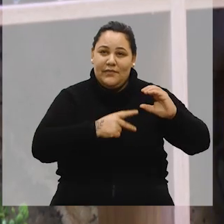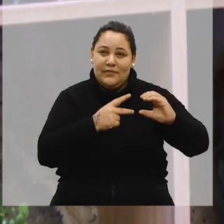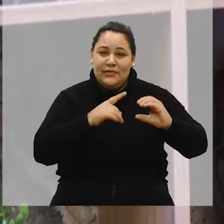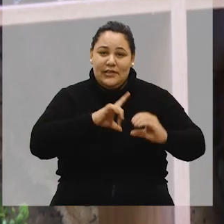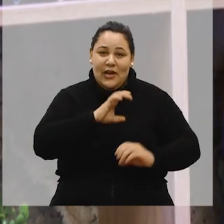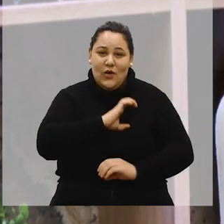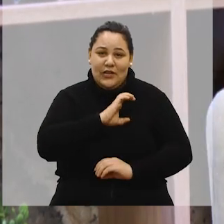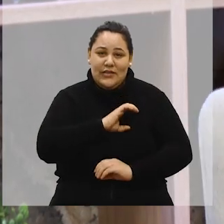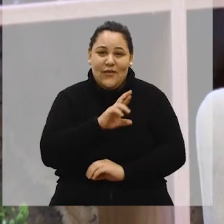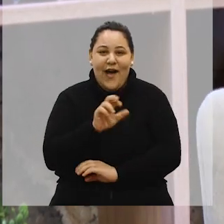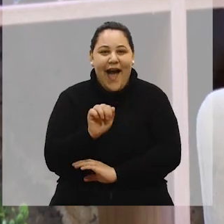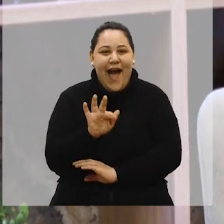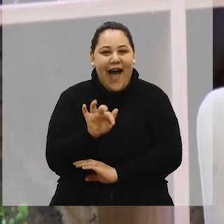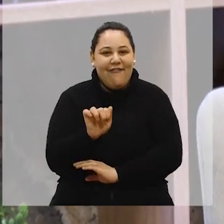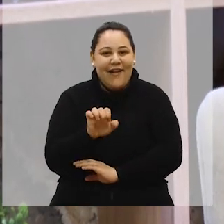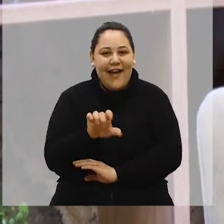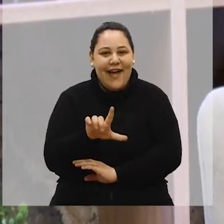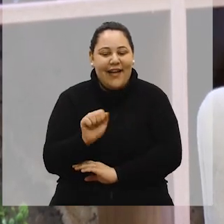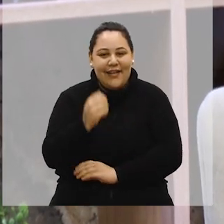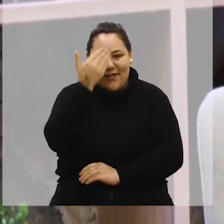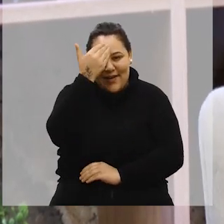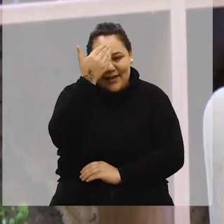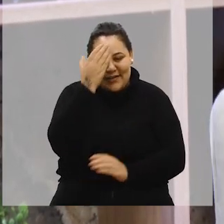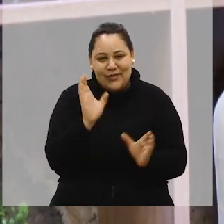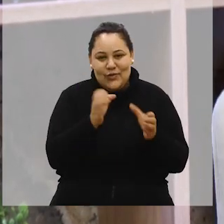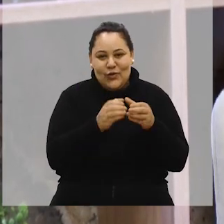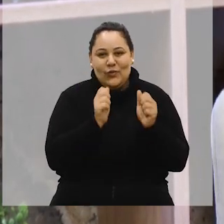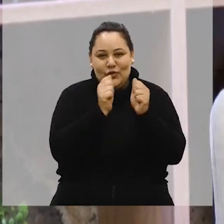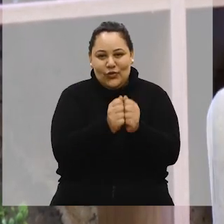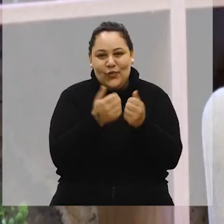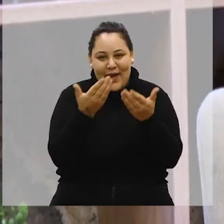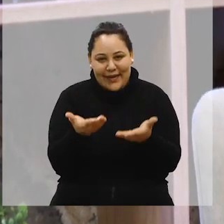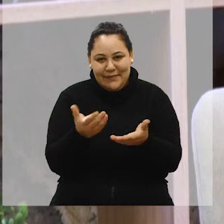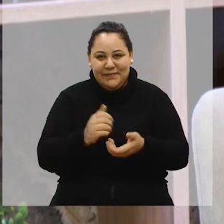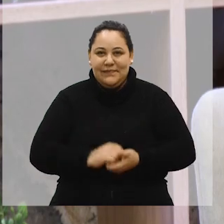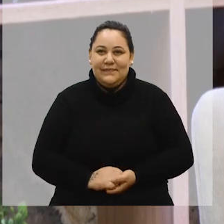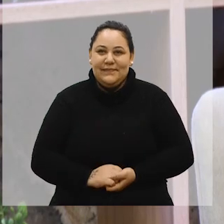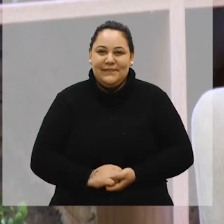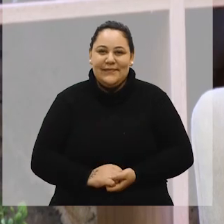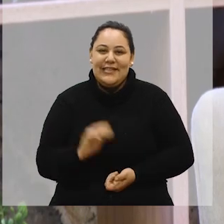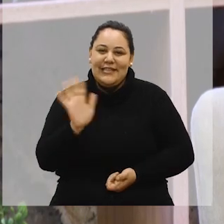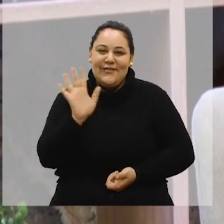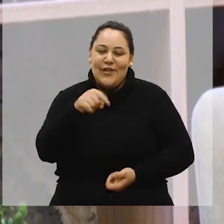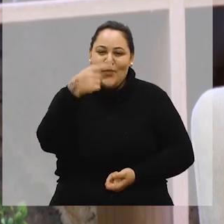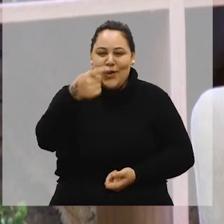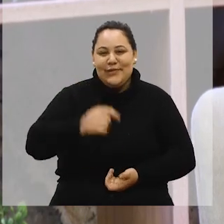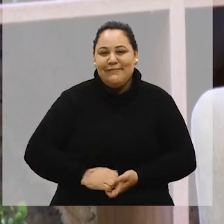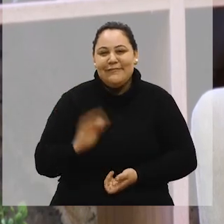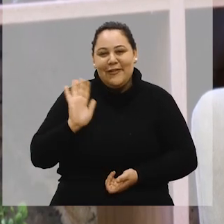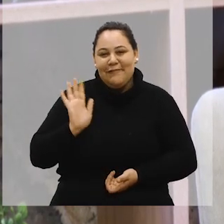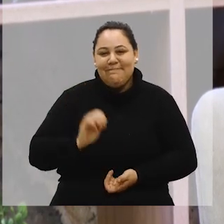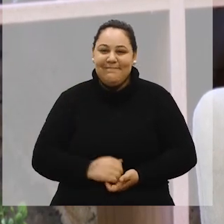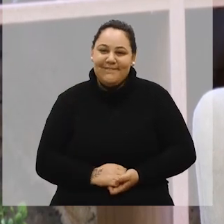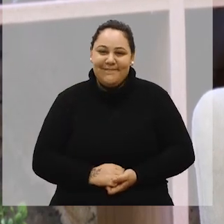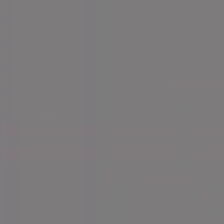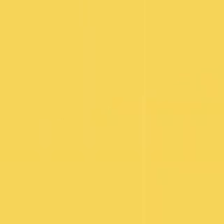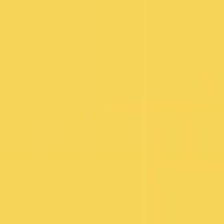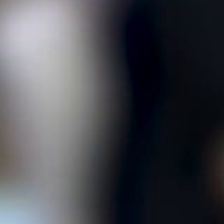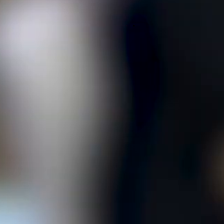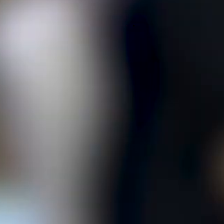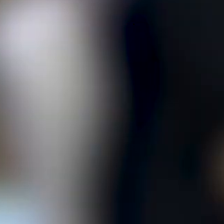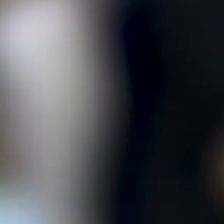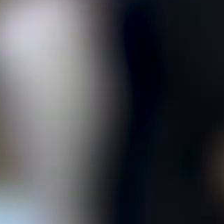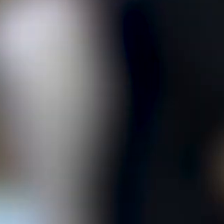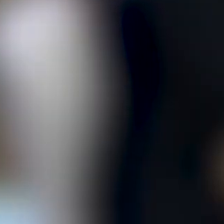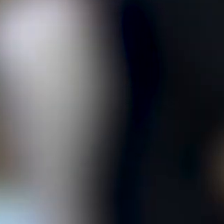tem a coordenação de Rafaela Daros. Eu agradeço também a equipe que esteve conosco aqui nos estúdios. E a gente se vê no próximo episódio. Até lá!